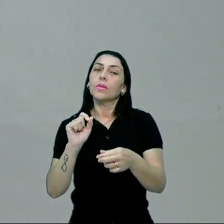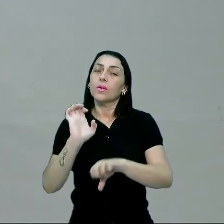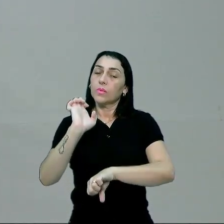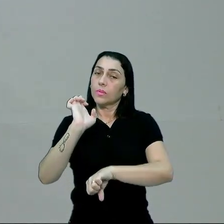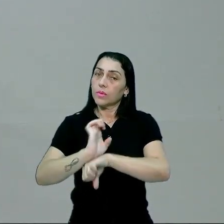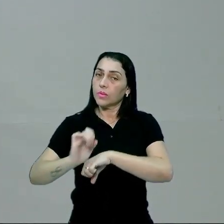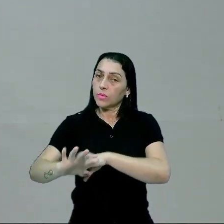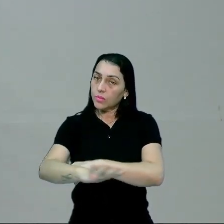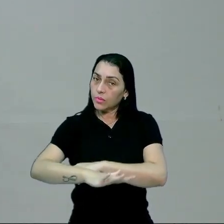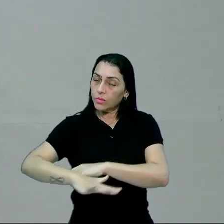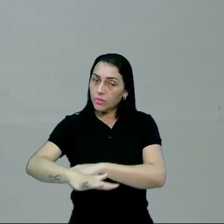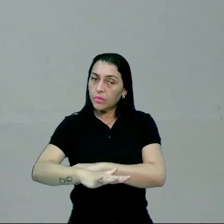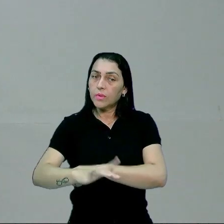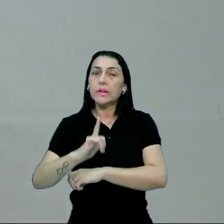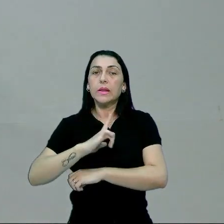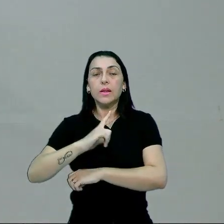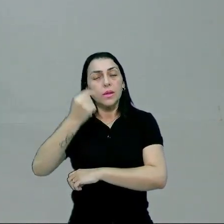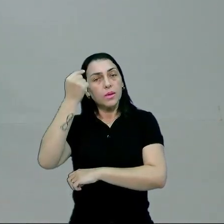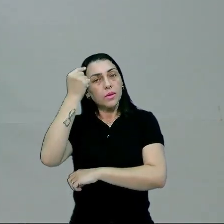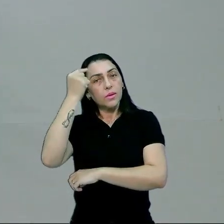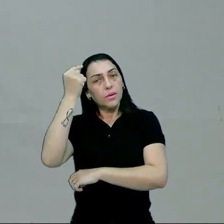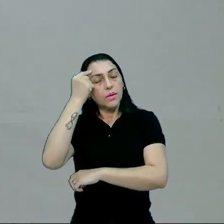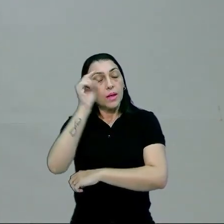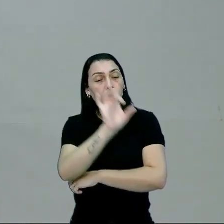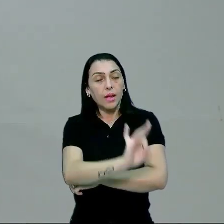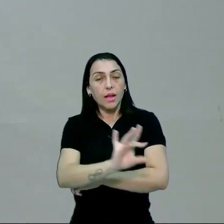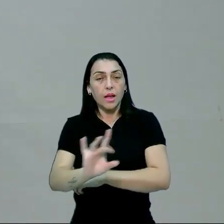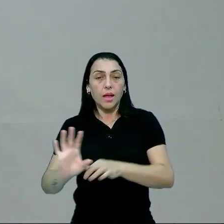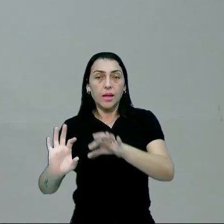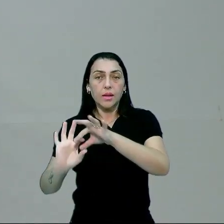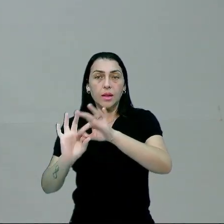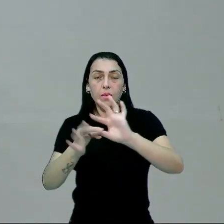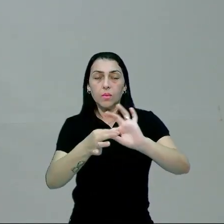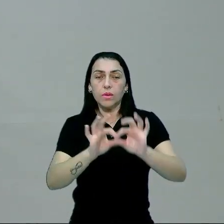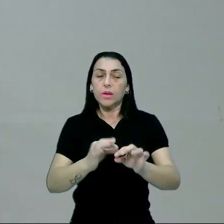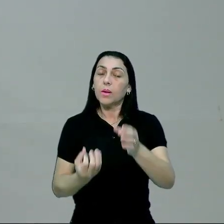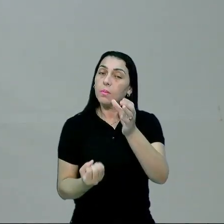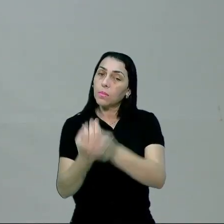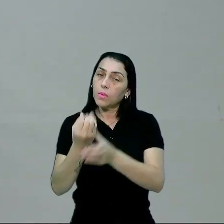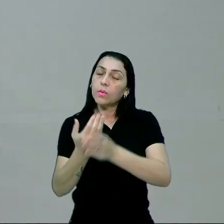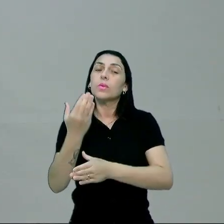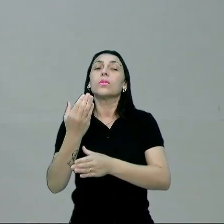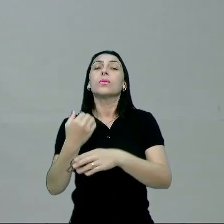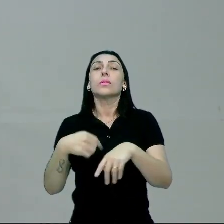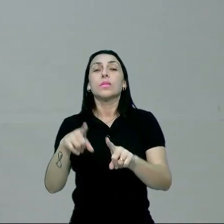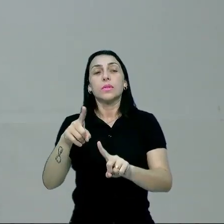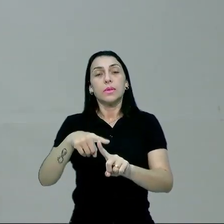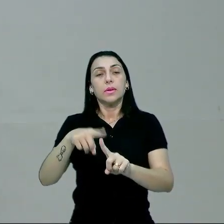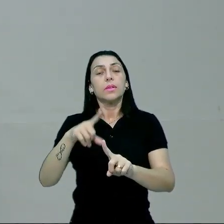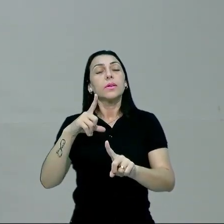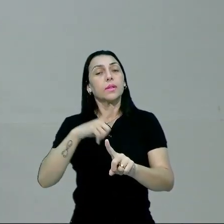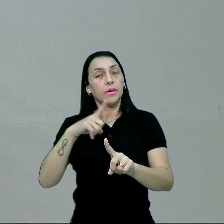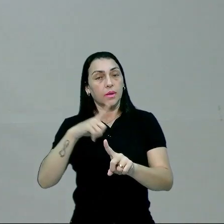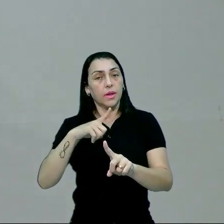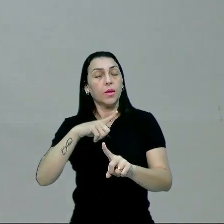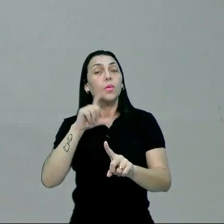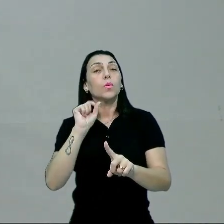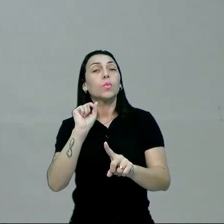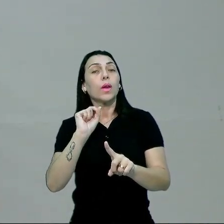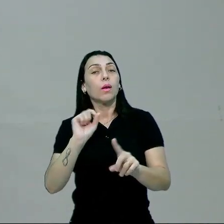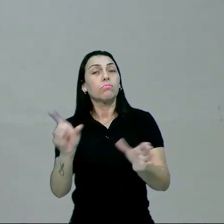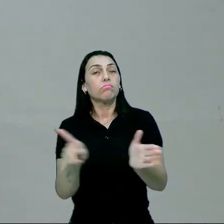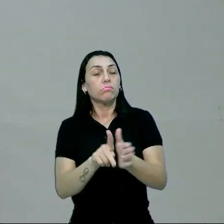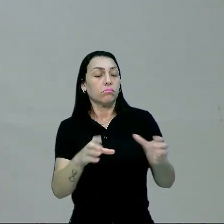social, né? Então, temos que ter em mente isso. Cada contexto, cada modo de produção tem os seus estratos. E